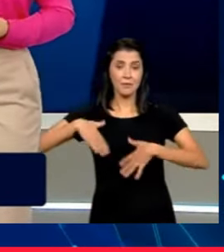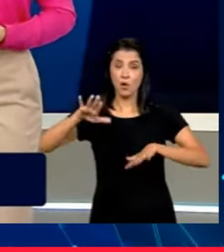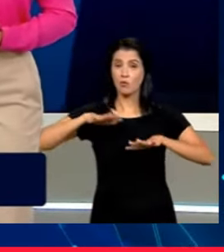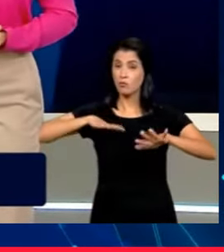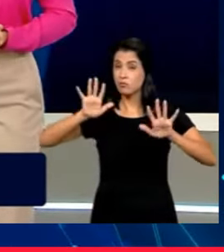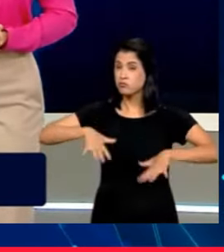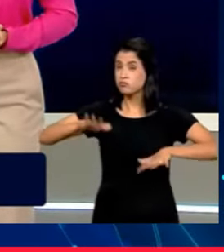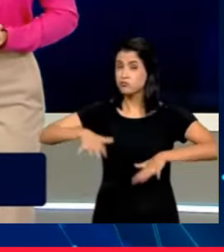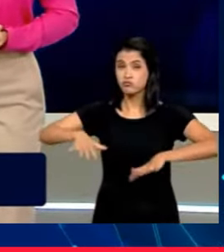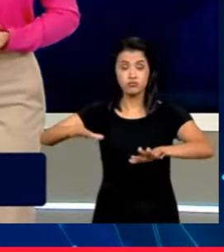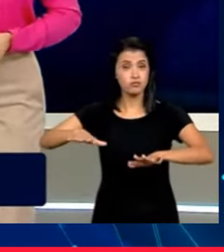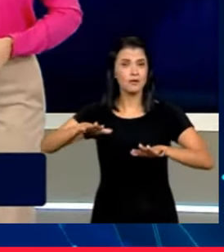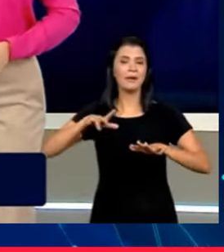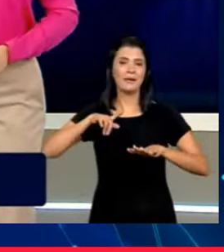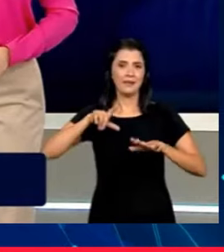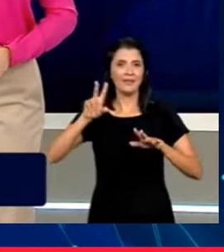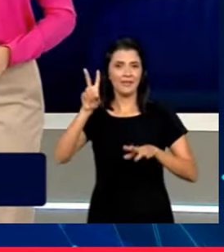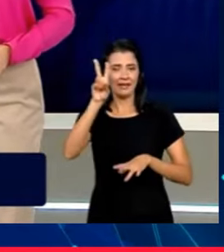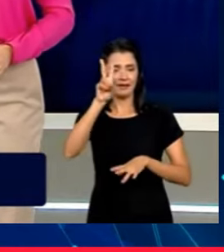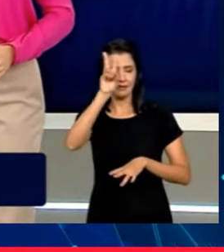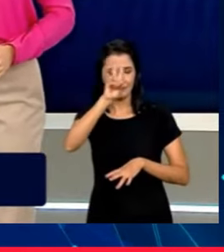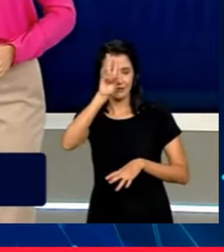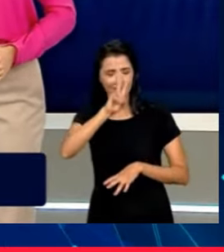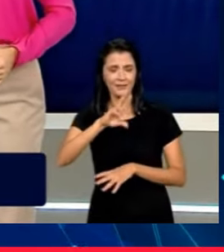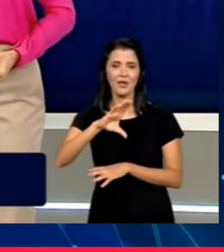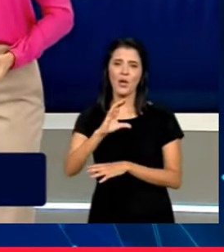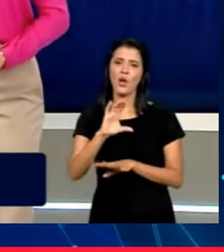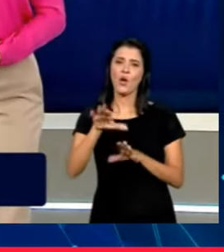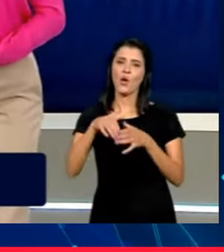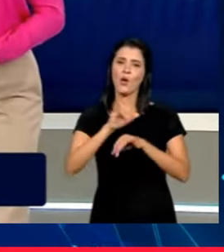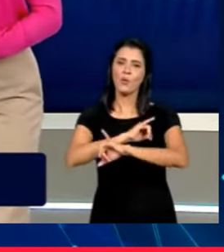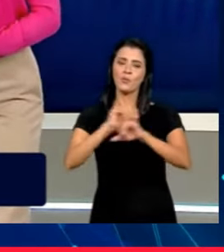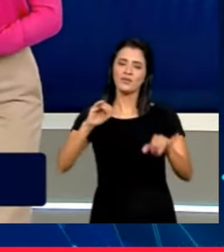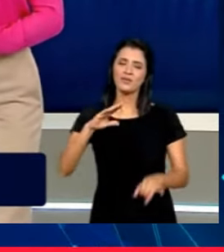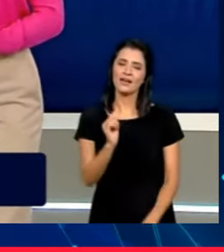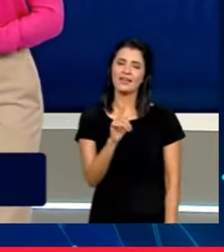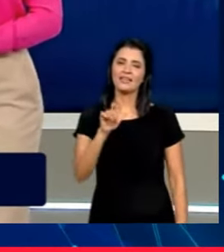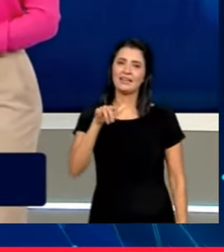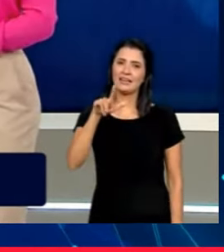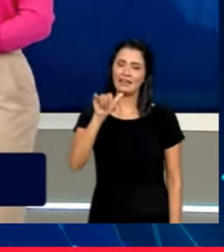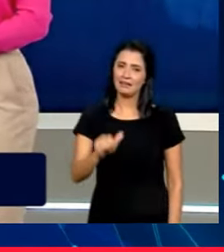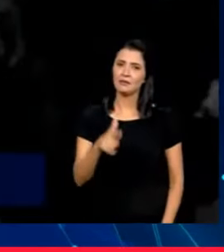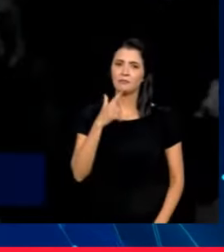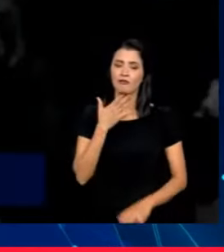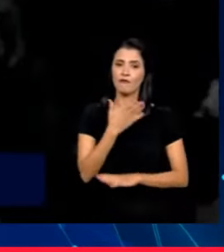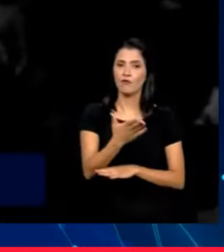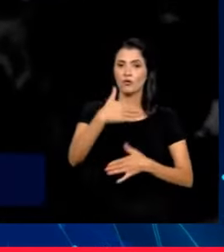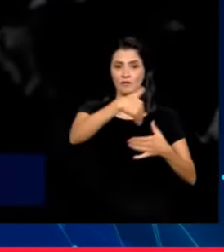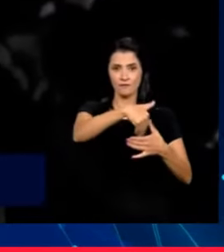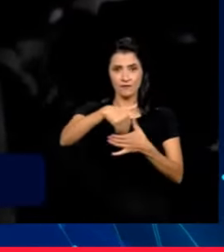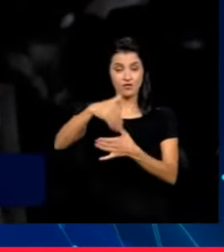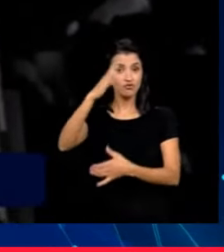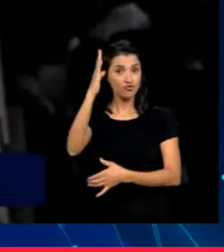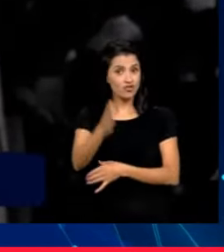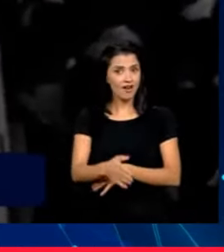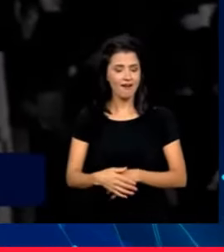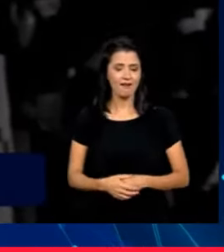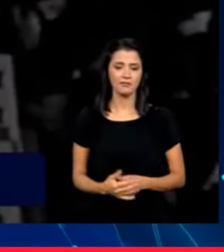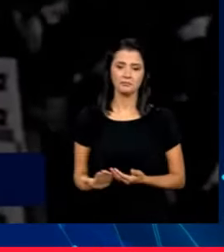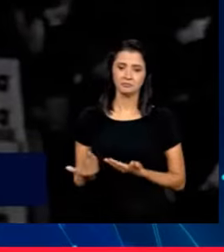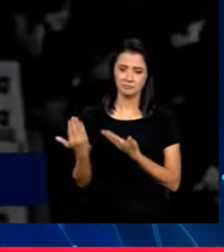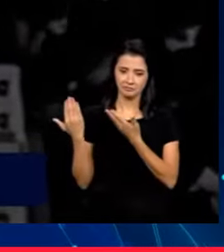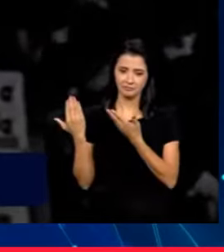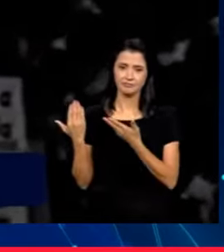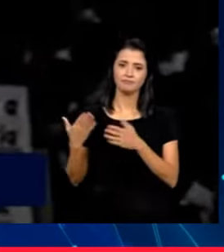da história. Pois é, o comício da Candelária, como ficou conhecido, reuniu mais de 1 milhão de pessoas pelas diretas já. Os manifestantes